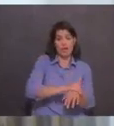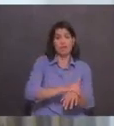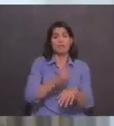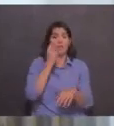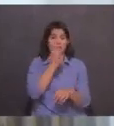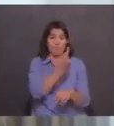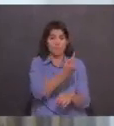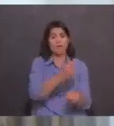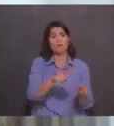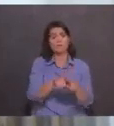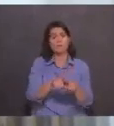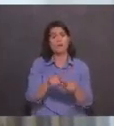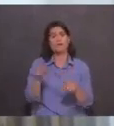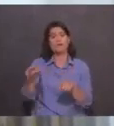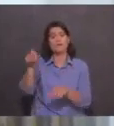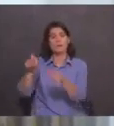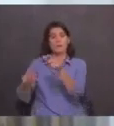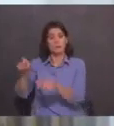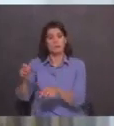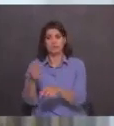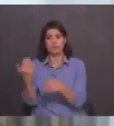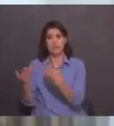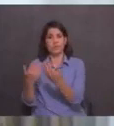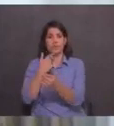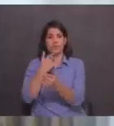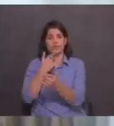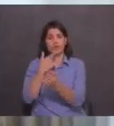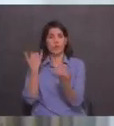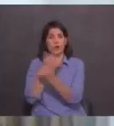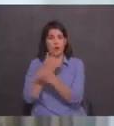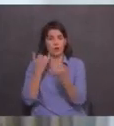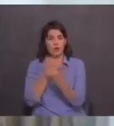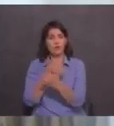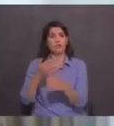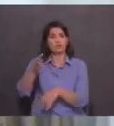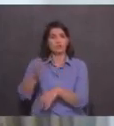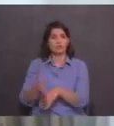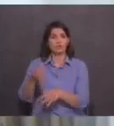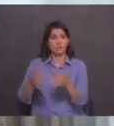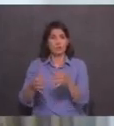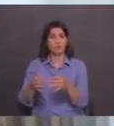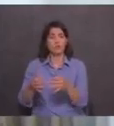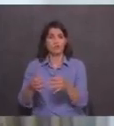in grazia del solo uomo Gesù Cristo si sono riversati in abbondanza su tutti.